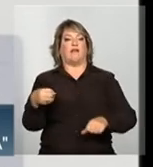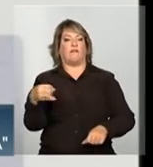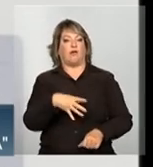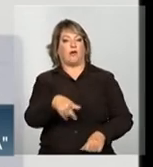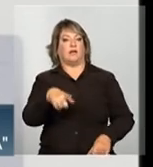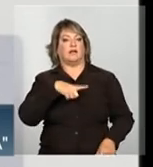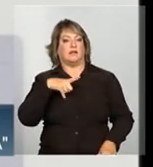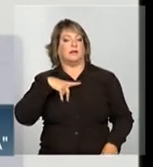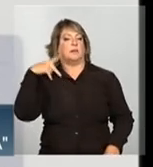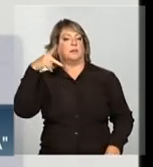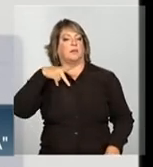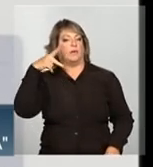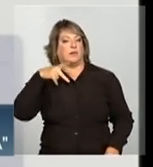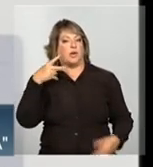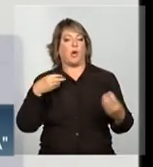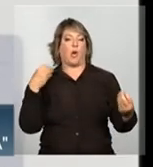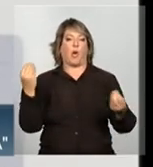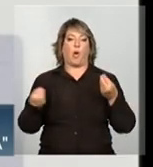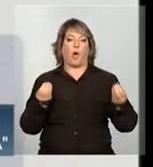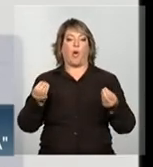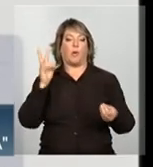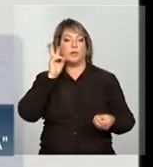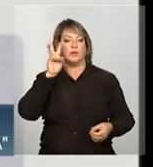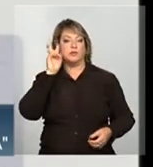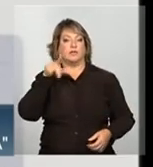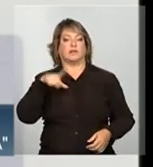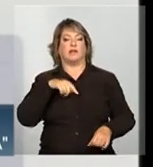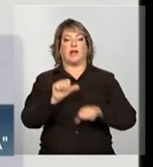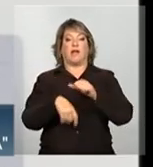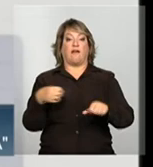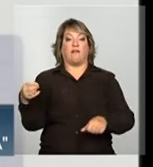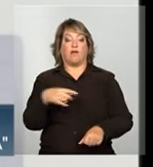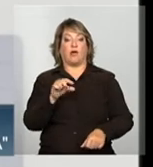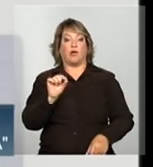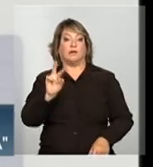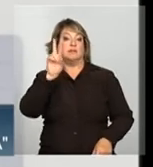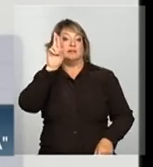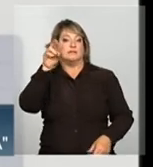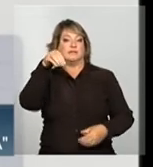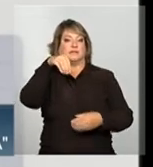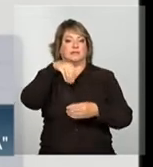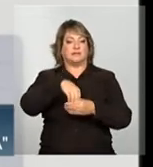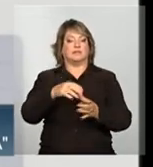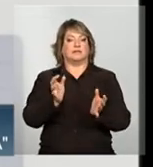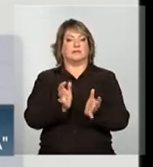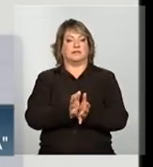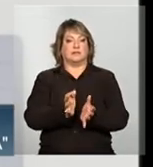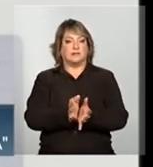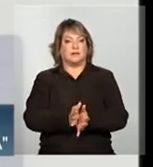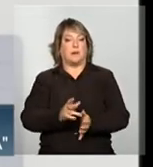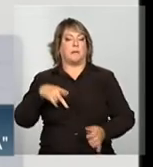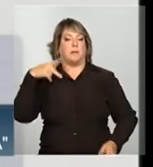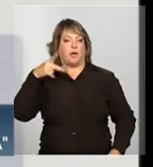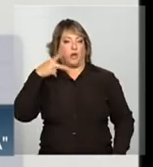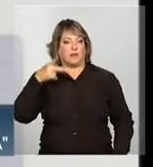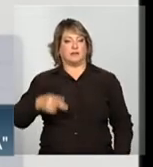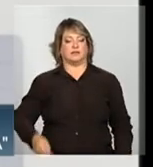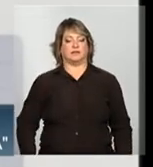na reforma política quanto em relação à reforma na representação